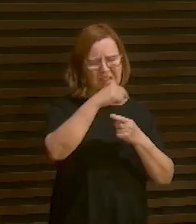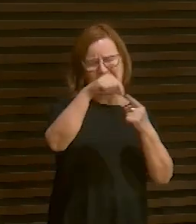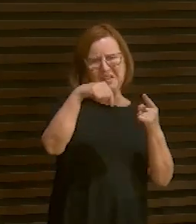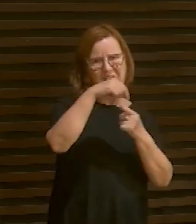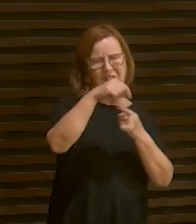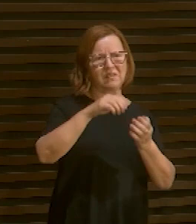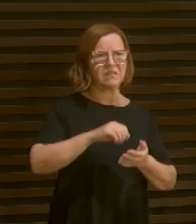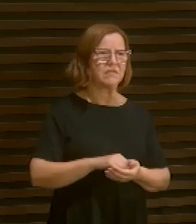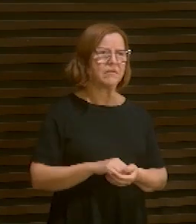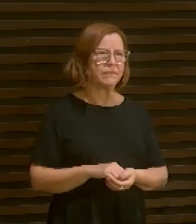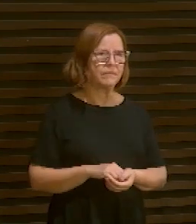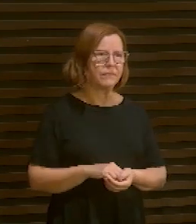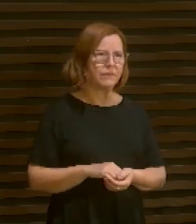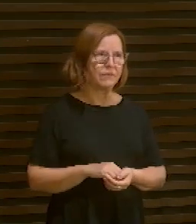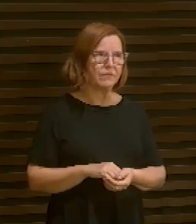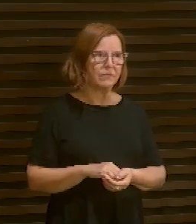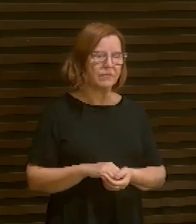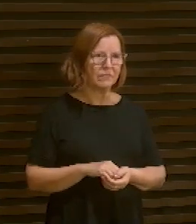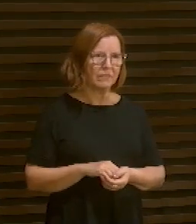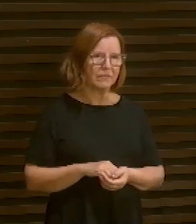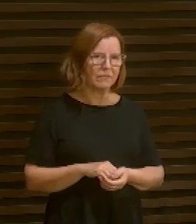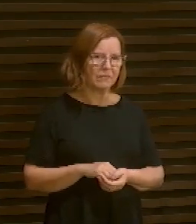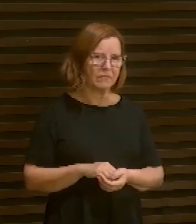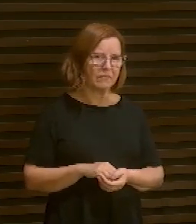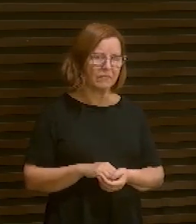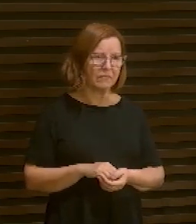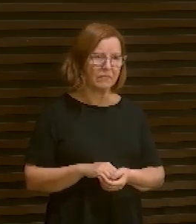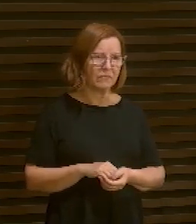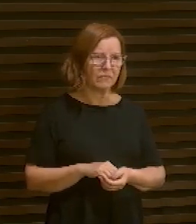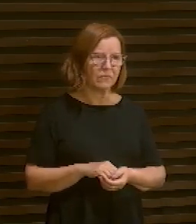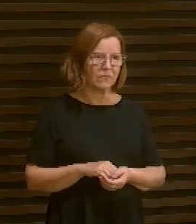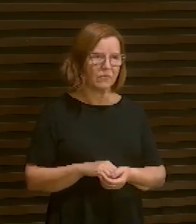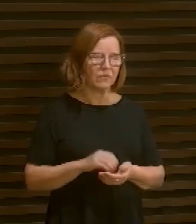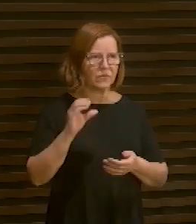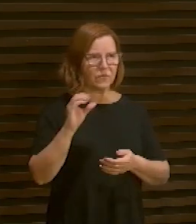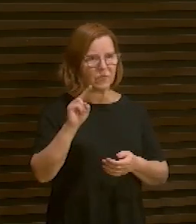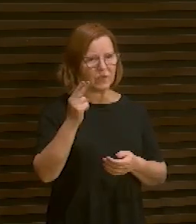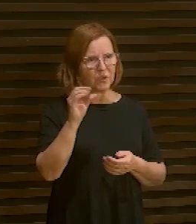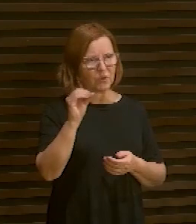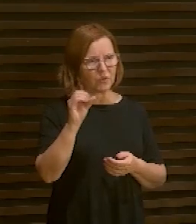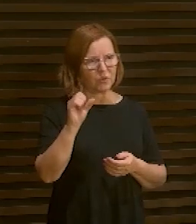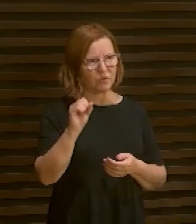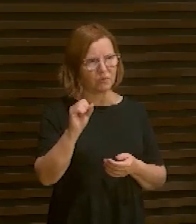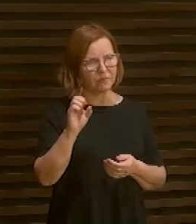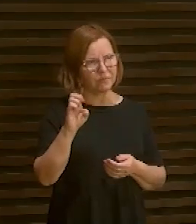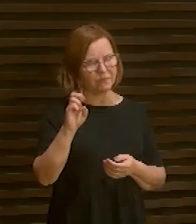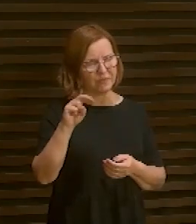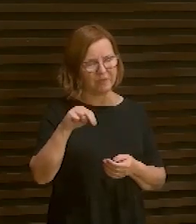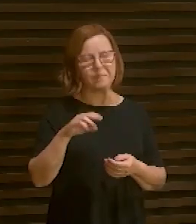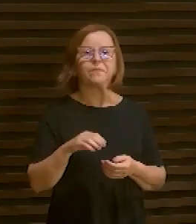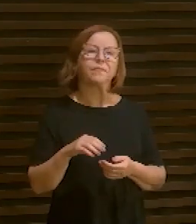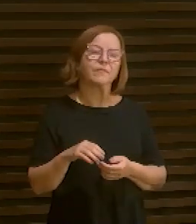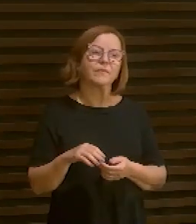Quem tem visto aí o The Chosen pode perceber que os